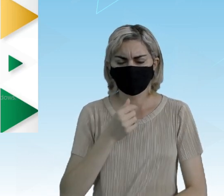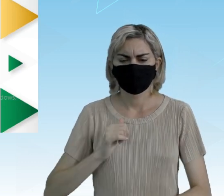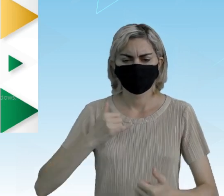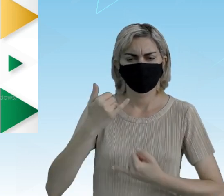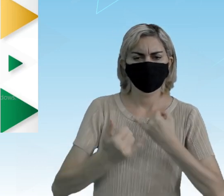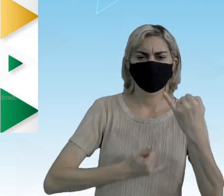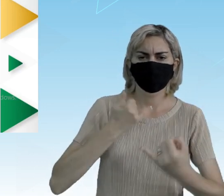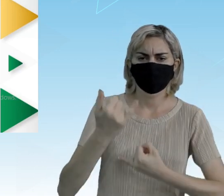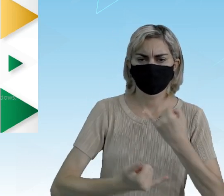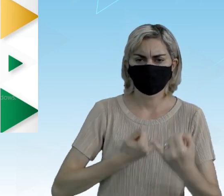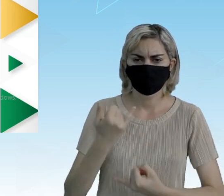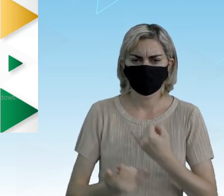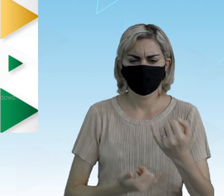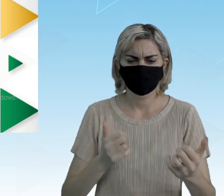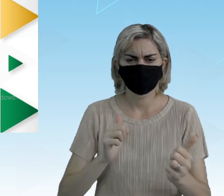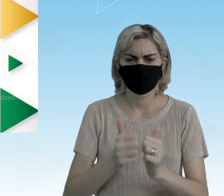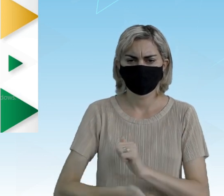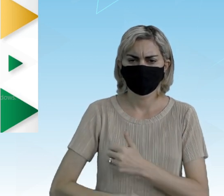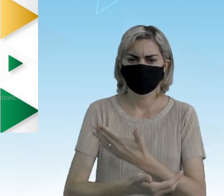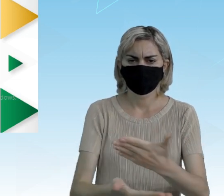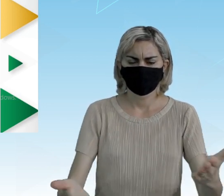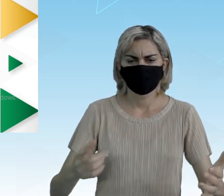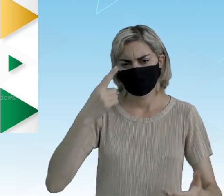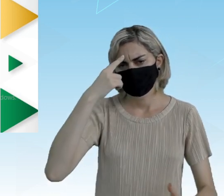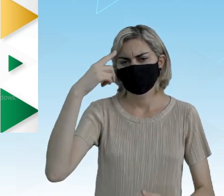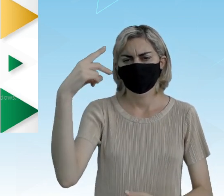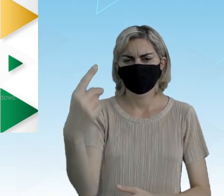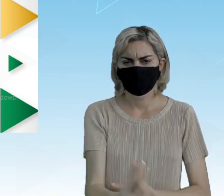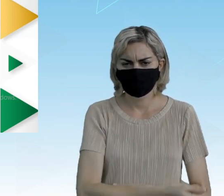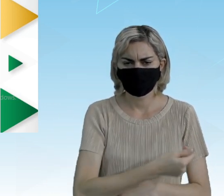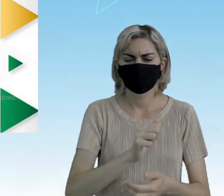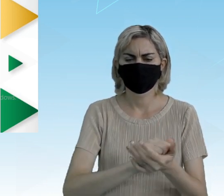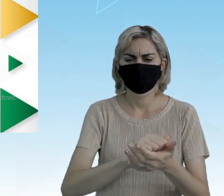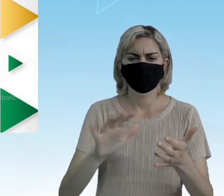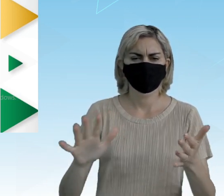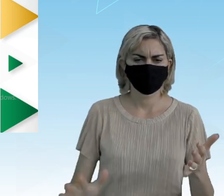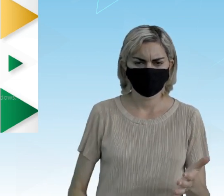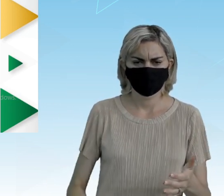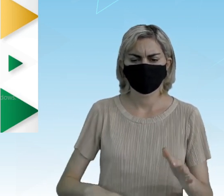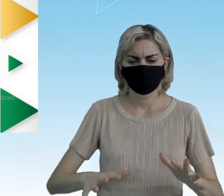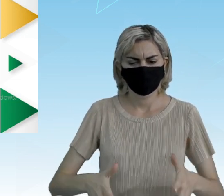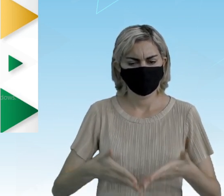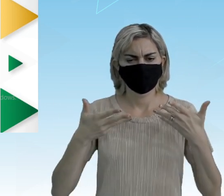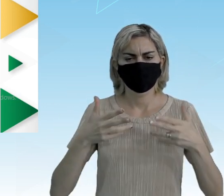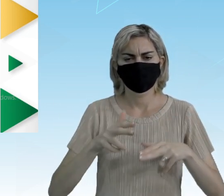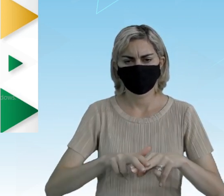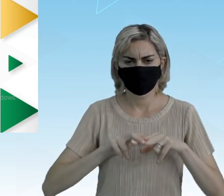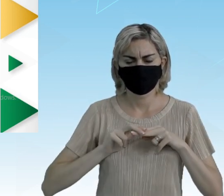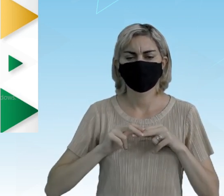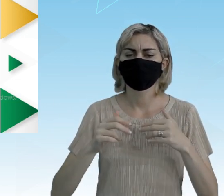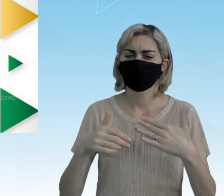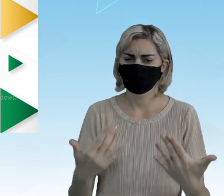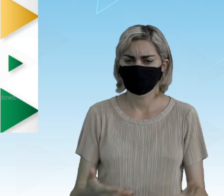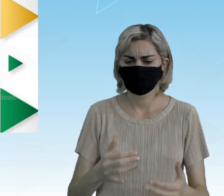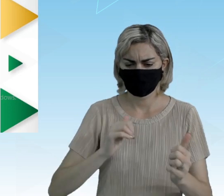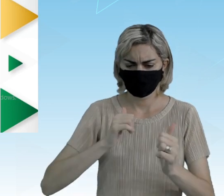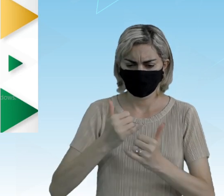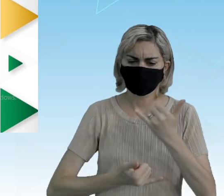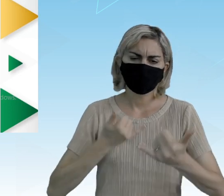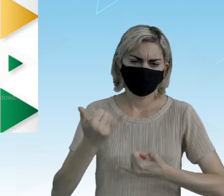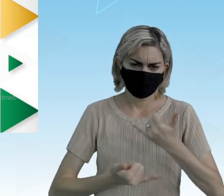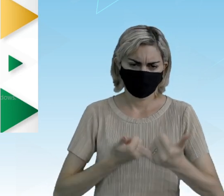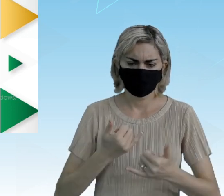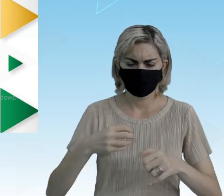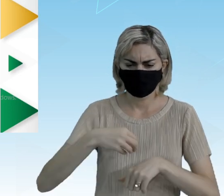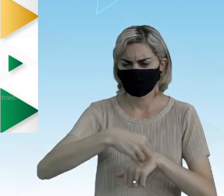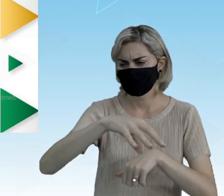jogar. Eles são espontâneos, criativos e de atividades muito motivadoras. Então, esses jogos populares, eles